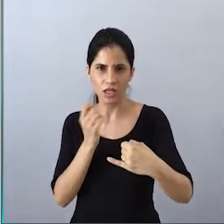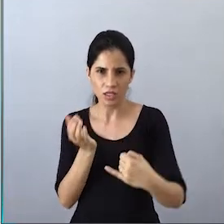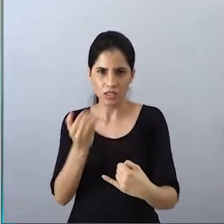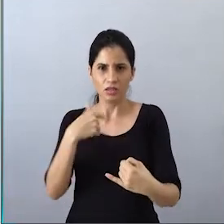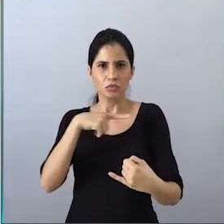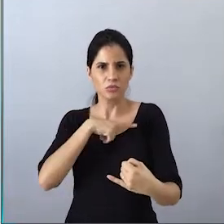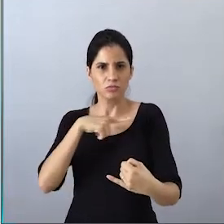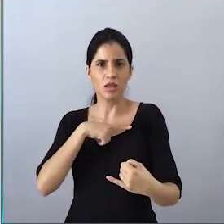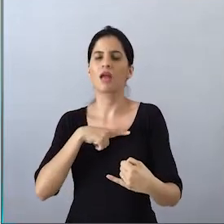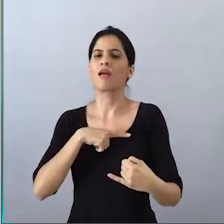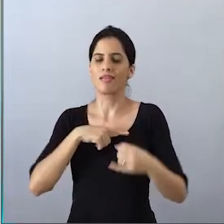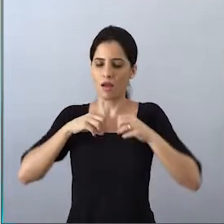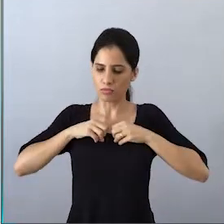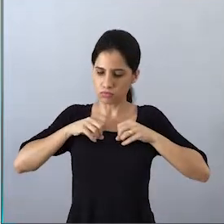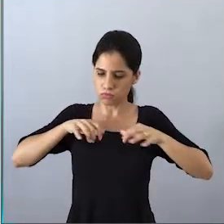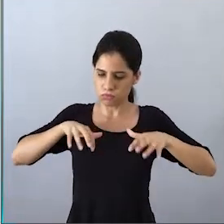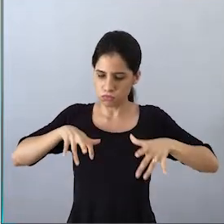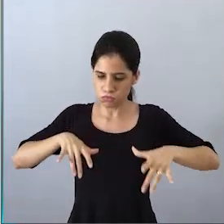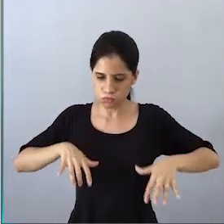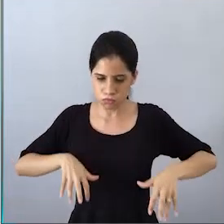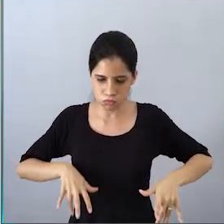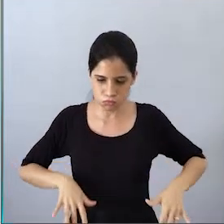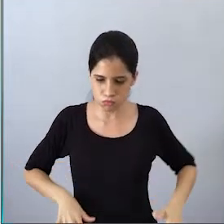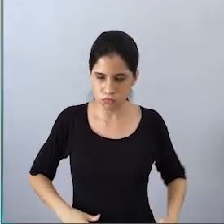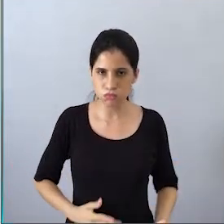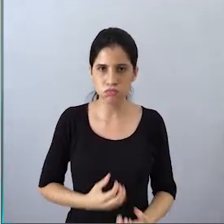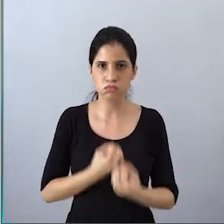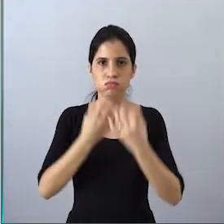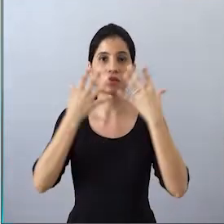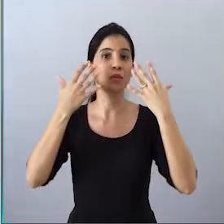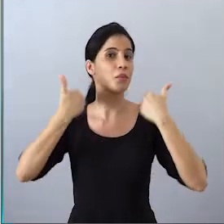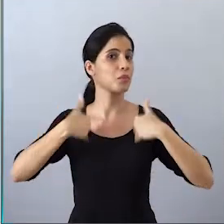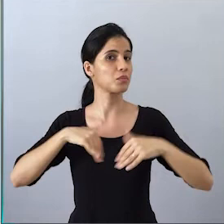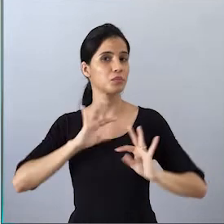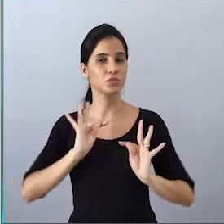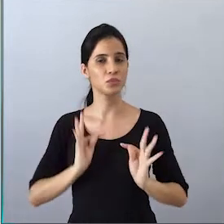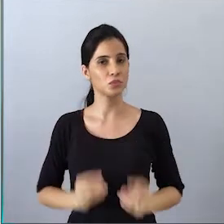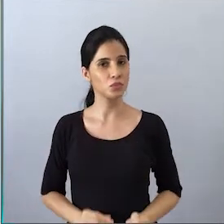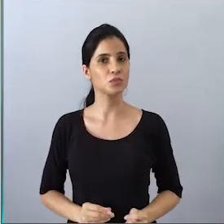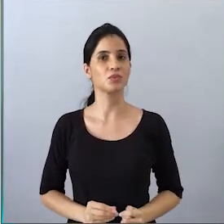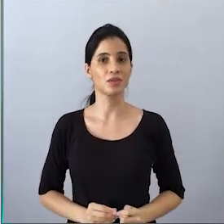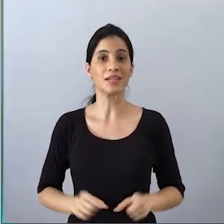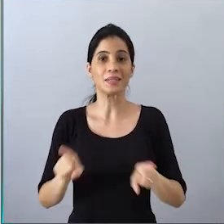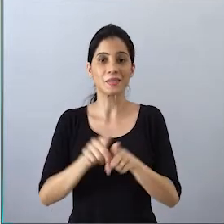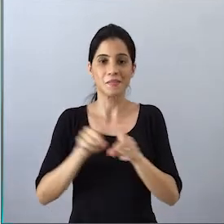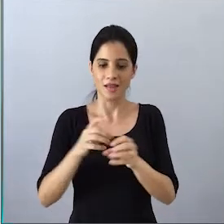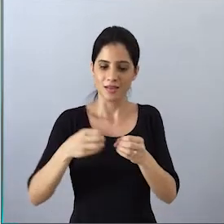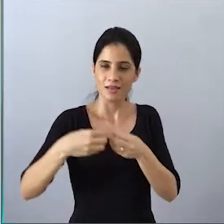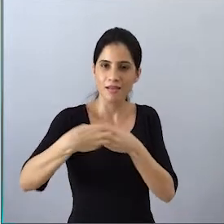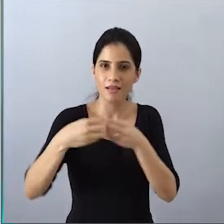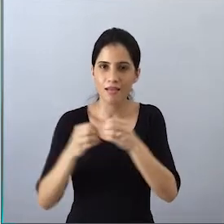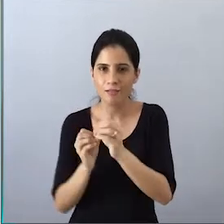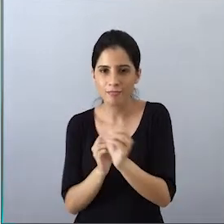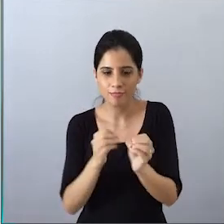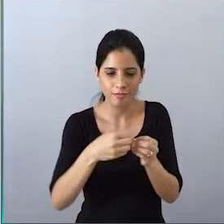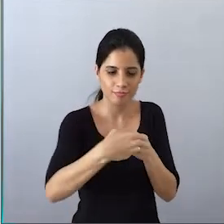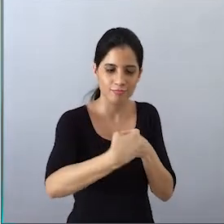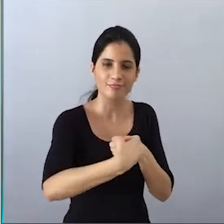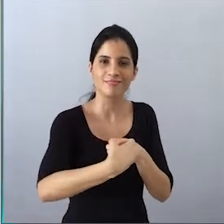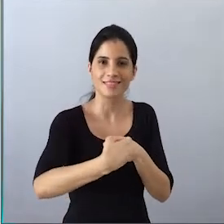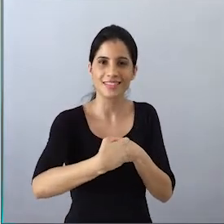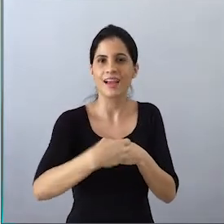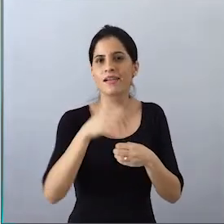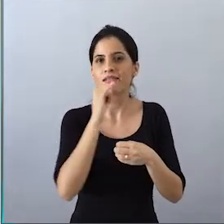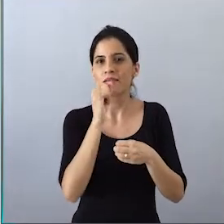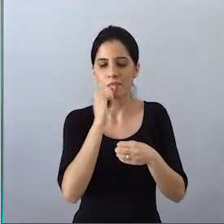nutrientes nestas áreas, e por diferença de gradiente será disponibilizado para as células mais próximas, e assim por